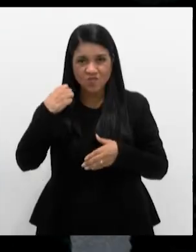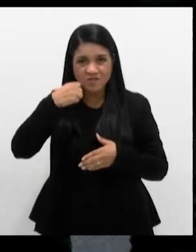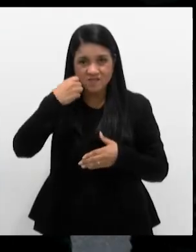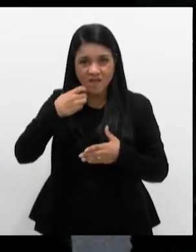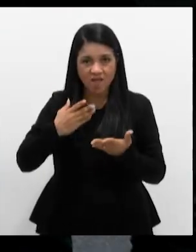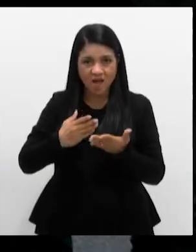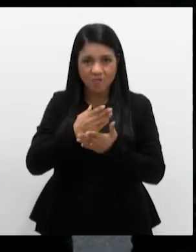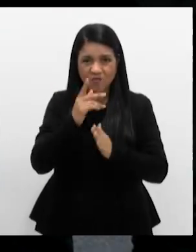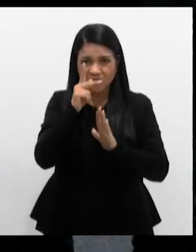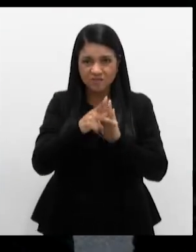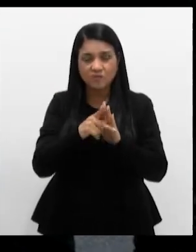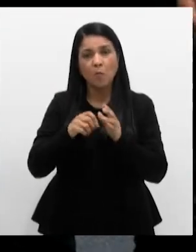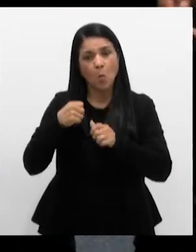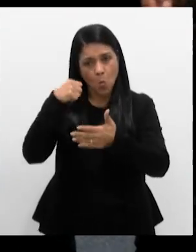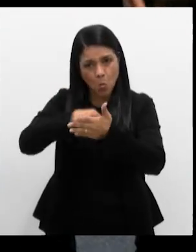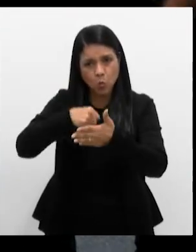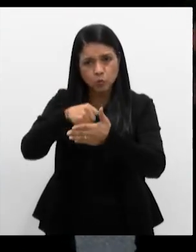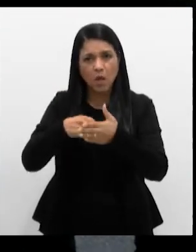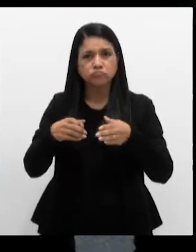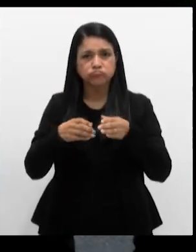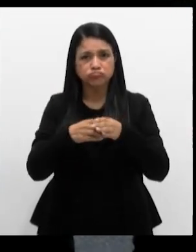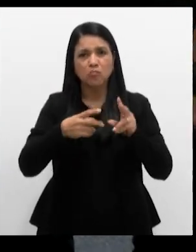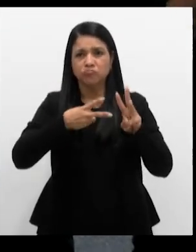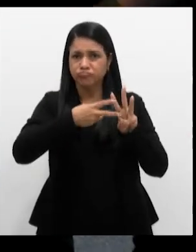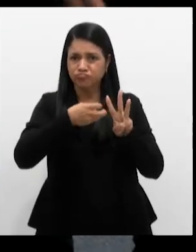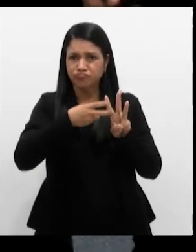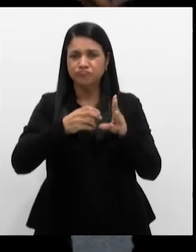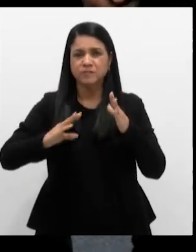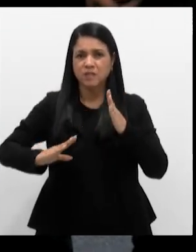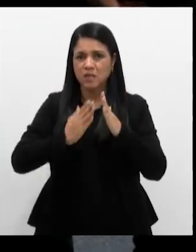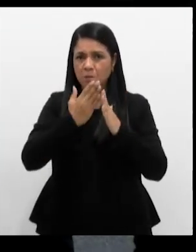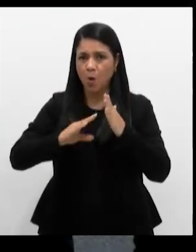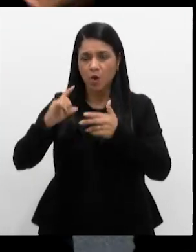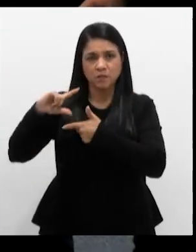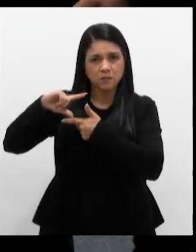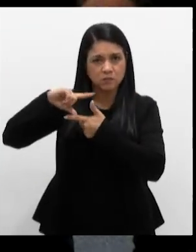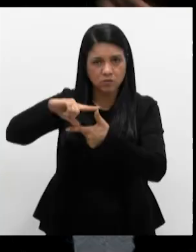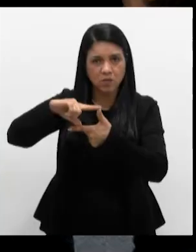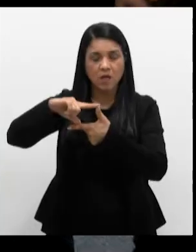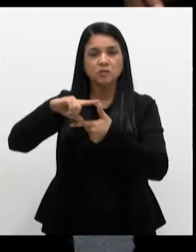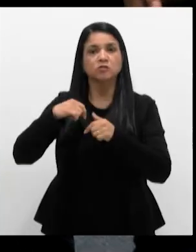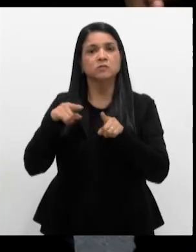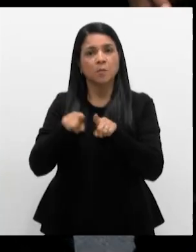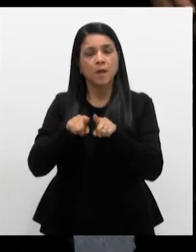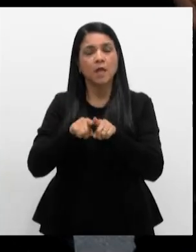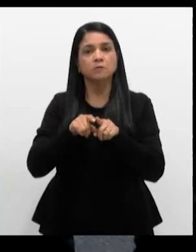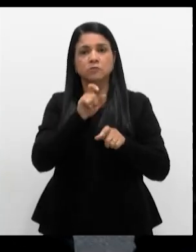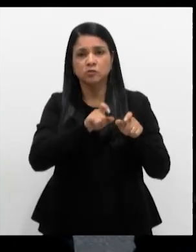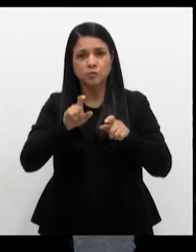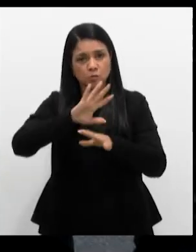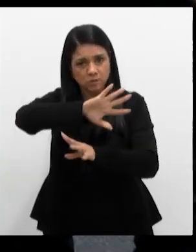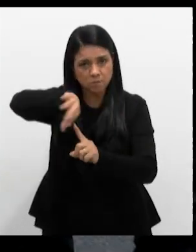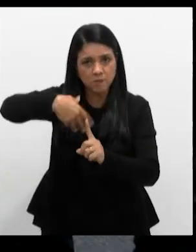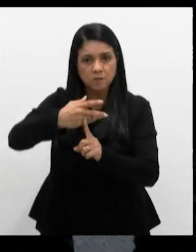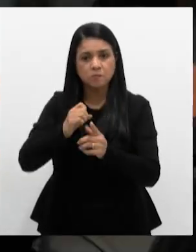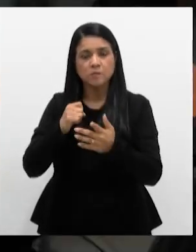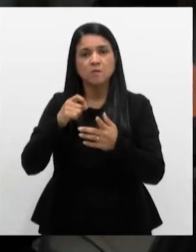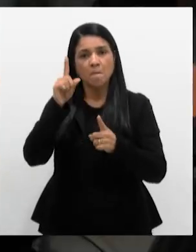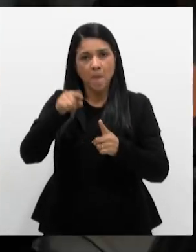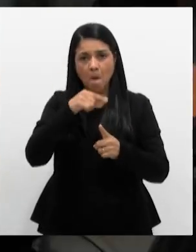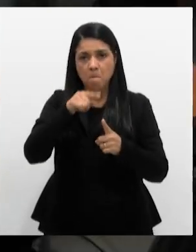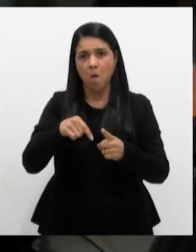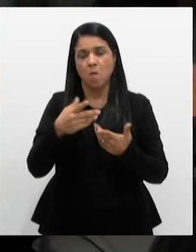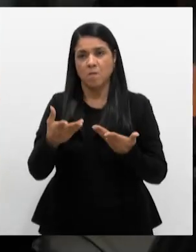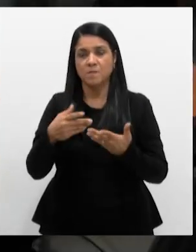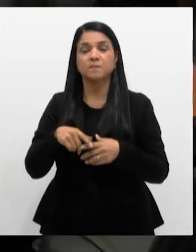dos movimentos sociais, das comunidades indígenas, quilombolas tradicionais, dos ambientalistas para derrubar isso.